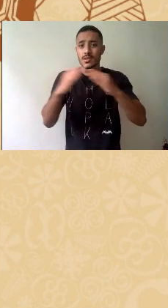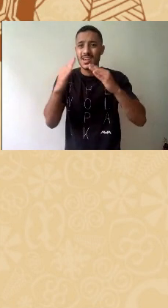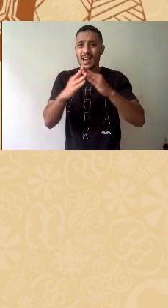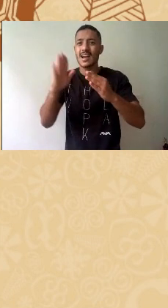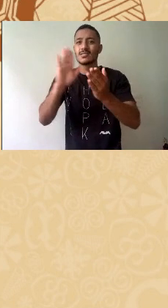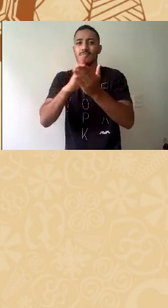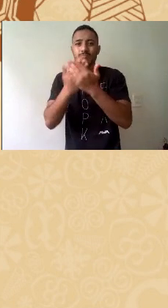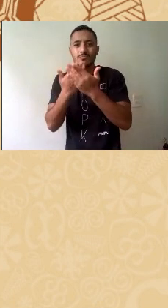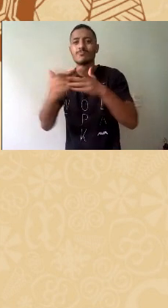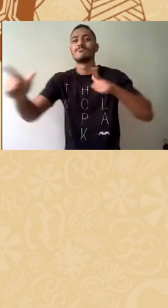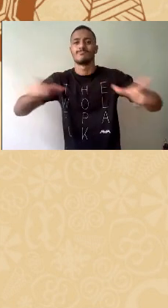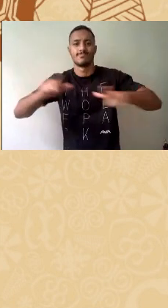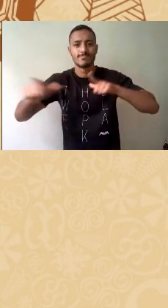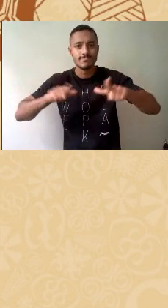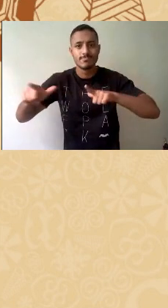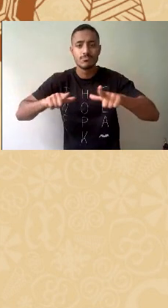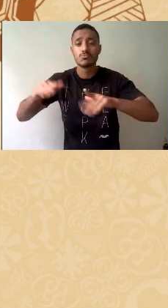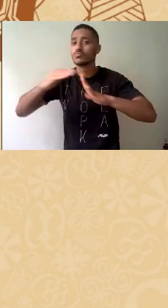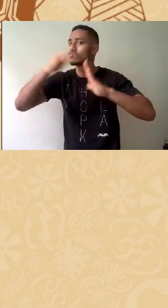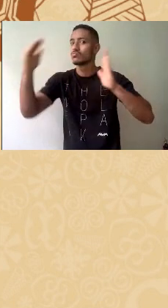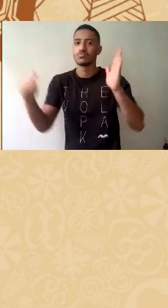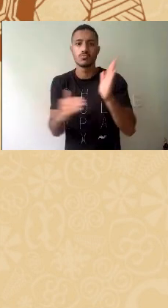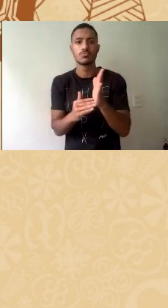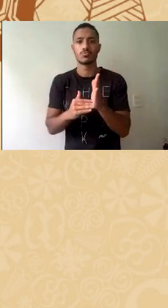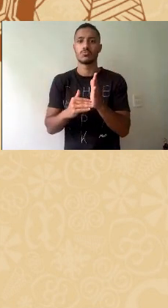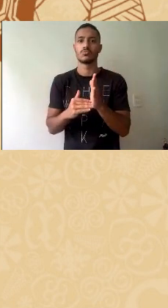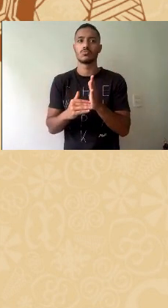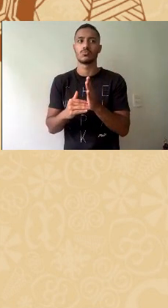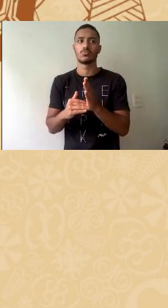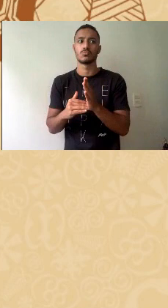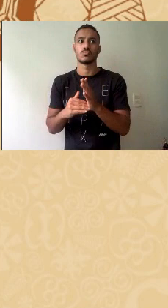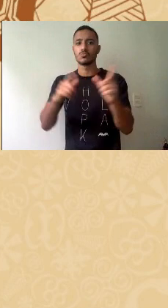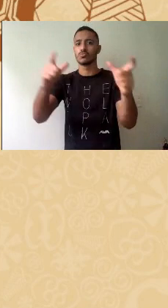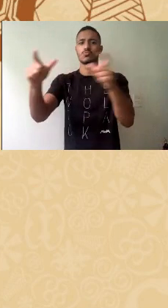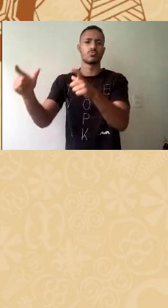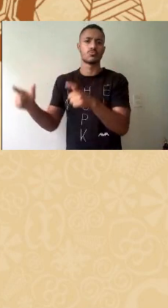né? Em todos os âmbitos. Daiana?